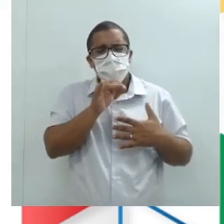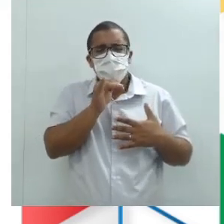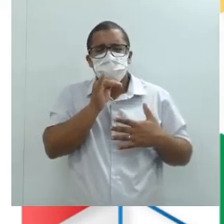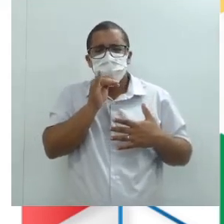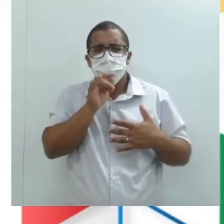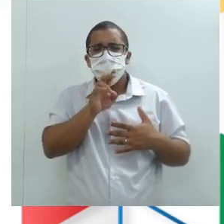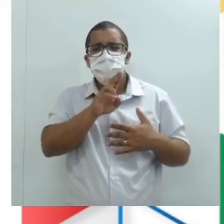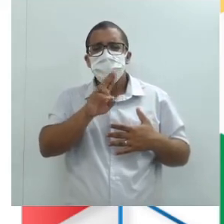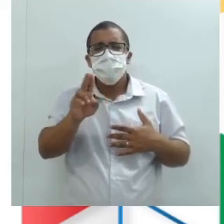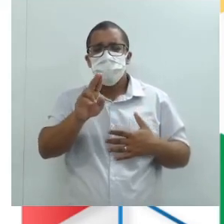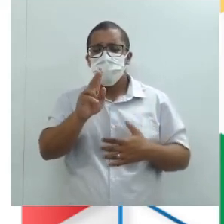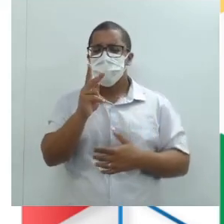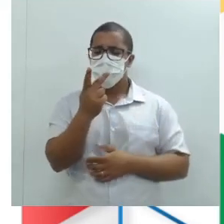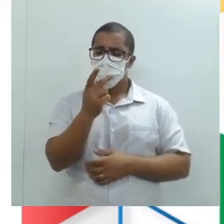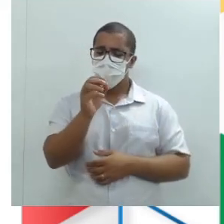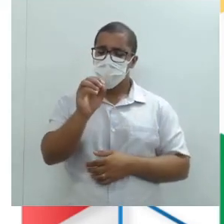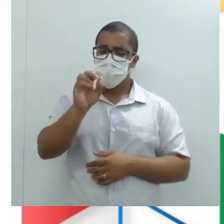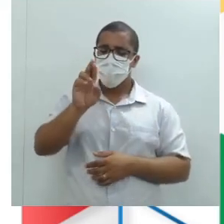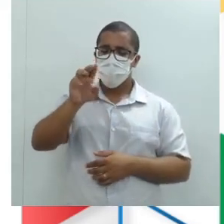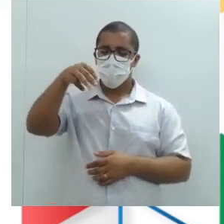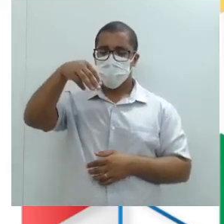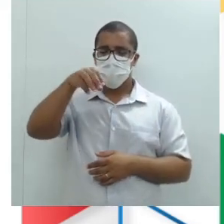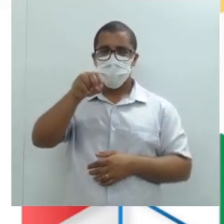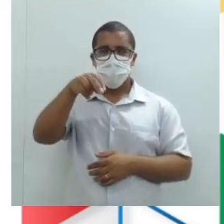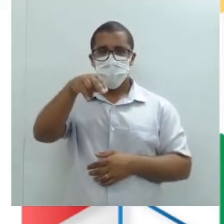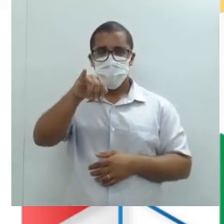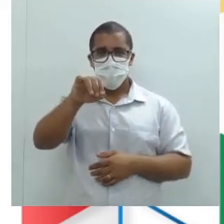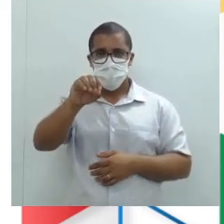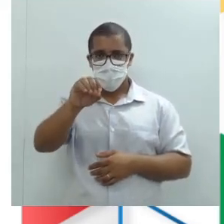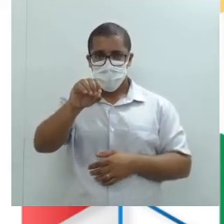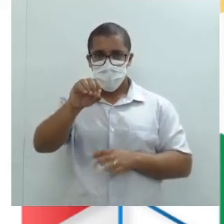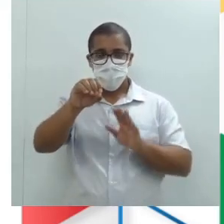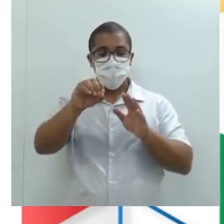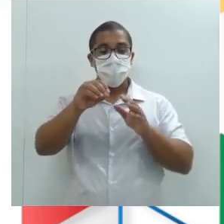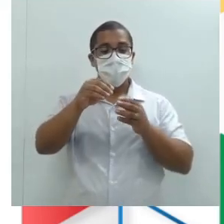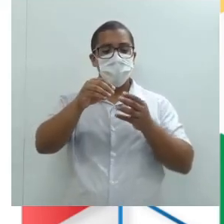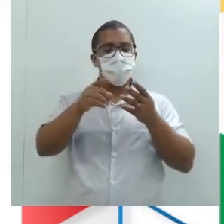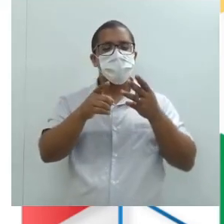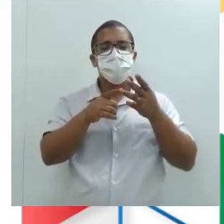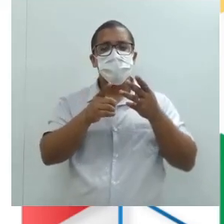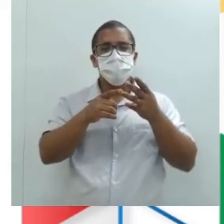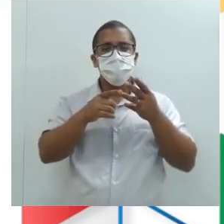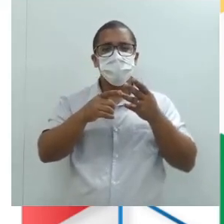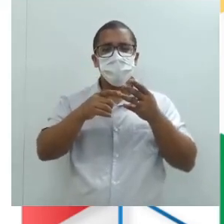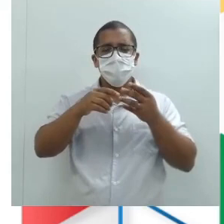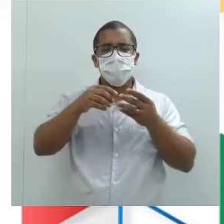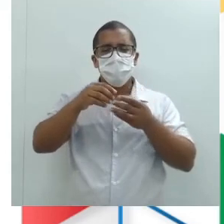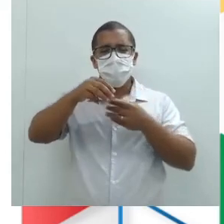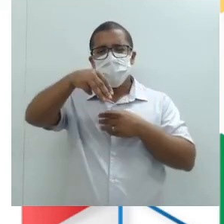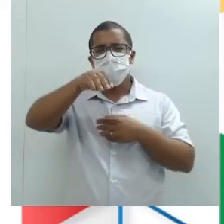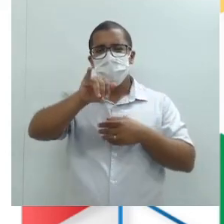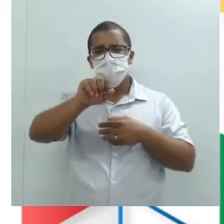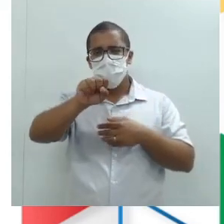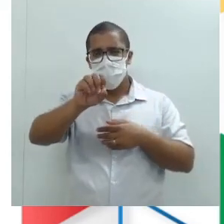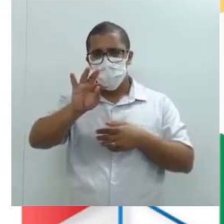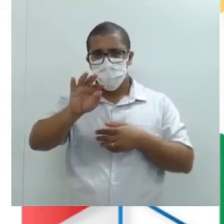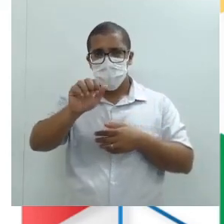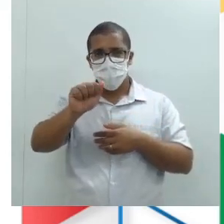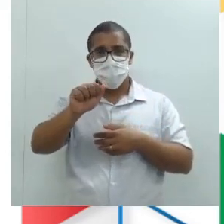de hormônio. As glândulas mistas, por sua vez, são aquelas que apresentam uma